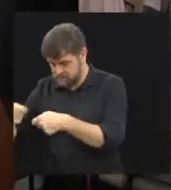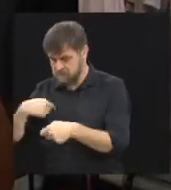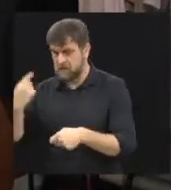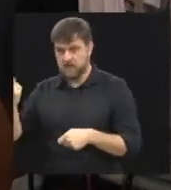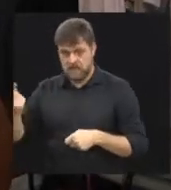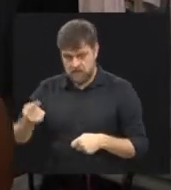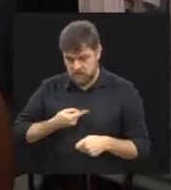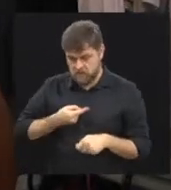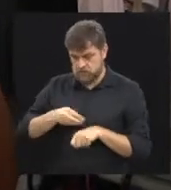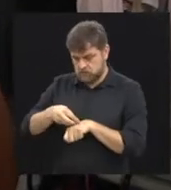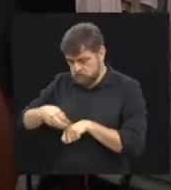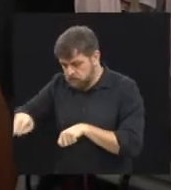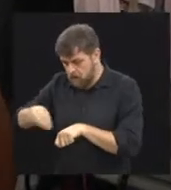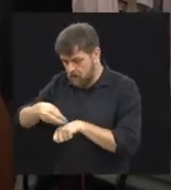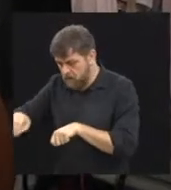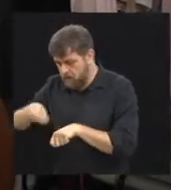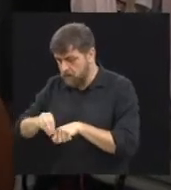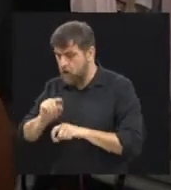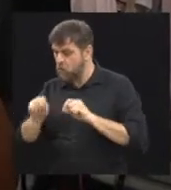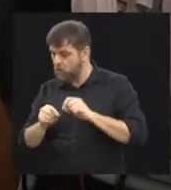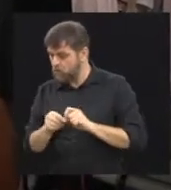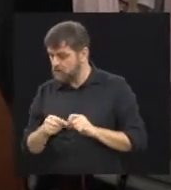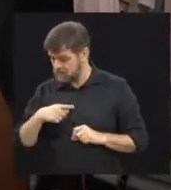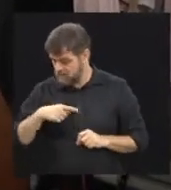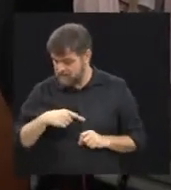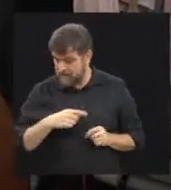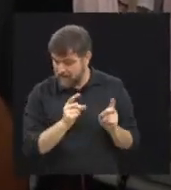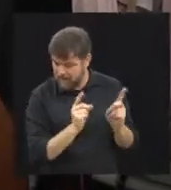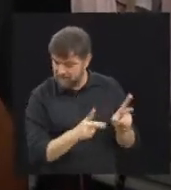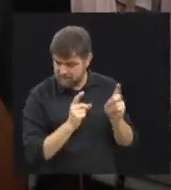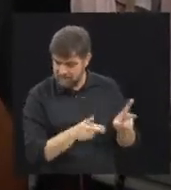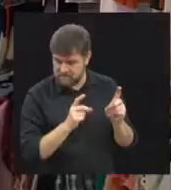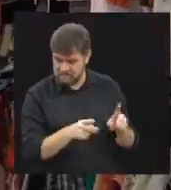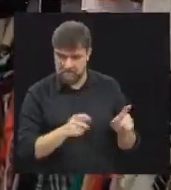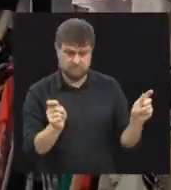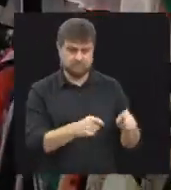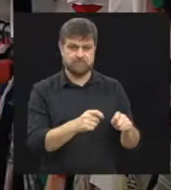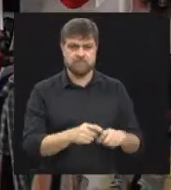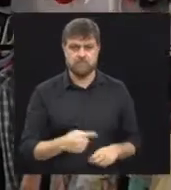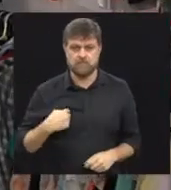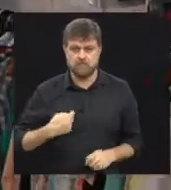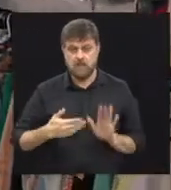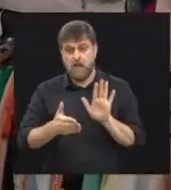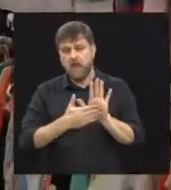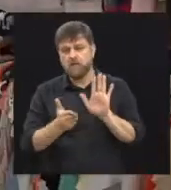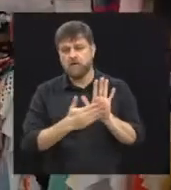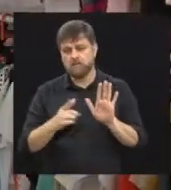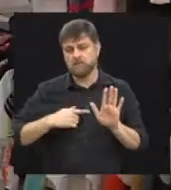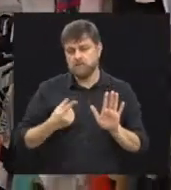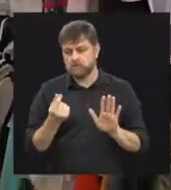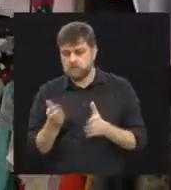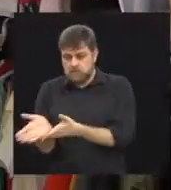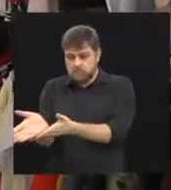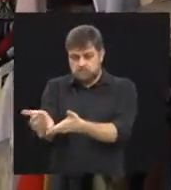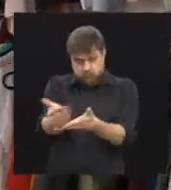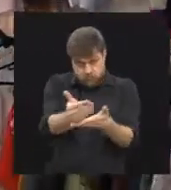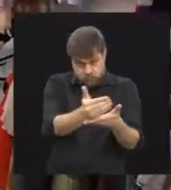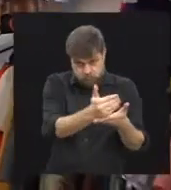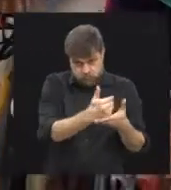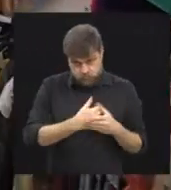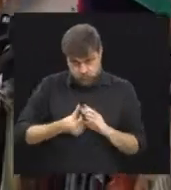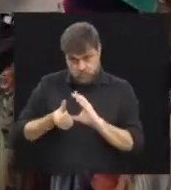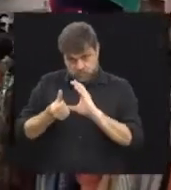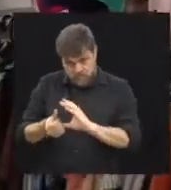a criança estiver precisando é disponibilizado para elas, aquilo que não, a gente coloca a venda aqui no bazar. A proposta, além de levantar recursos para